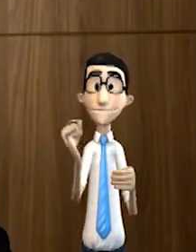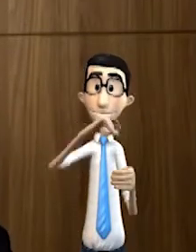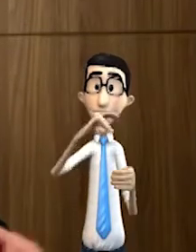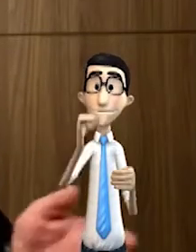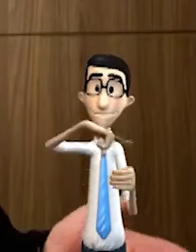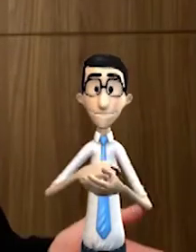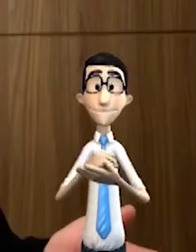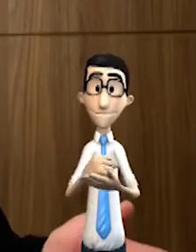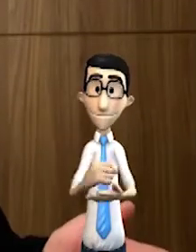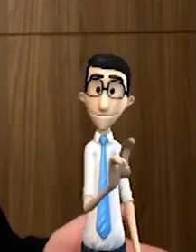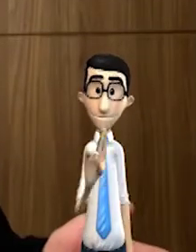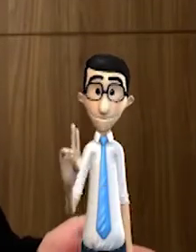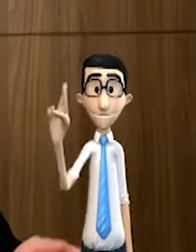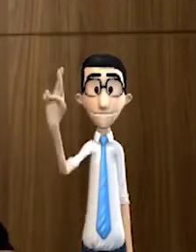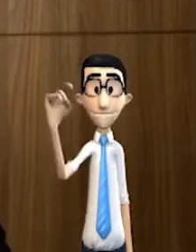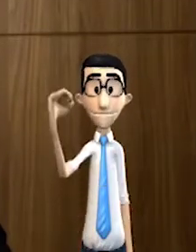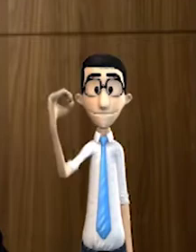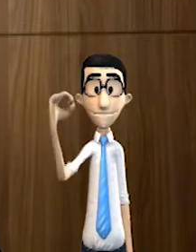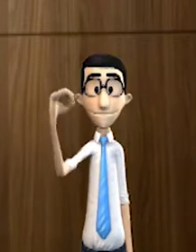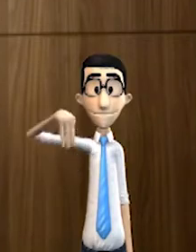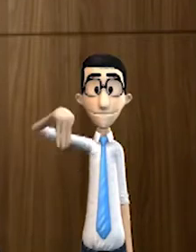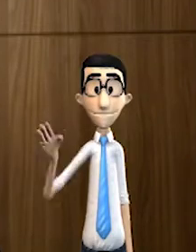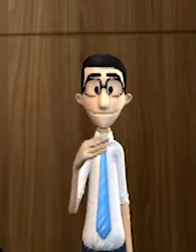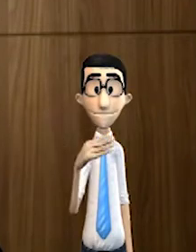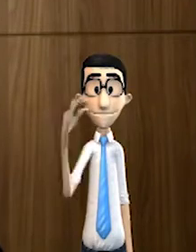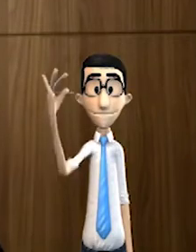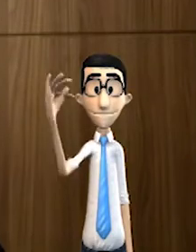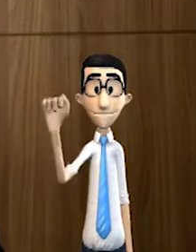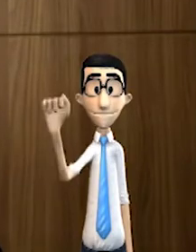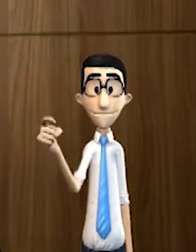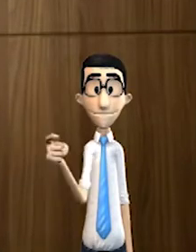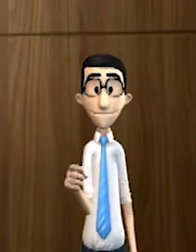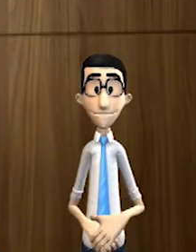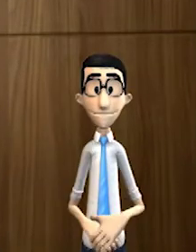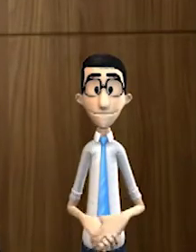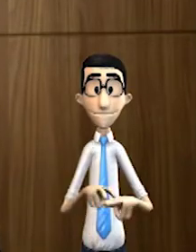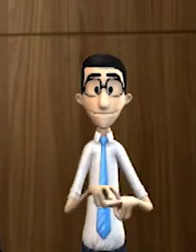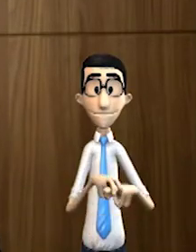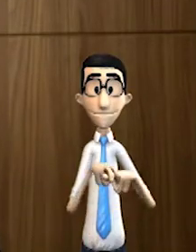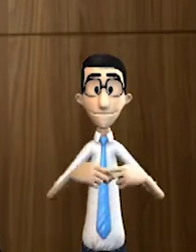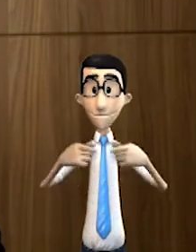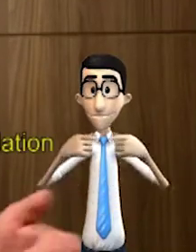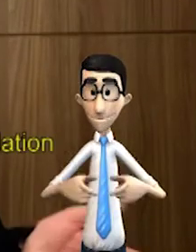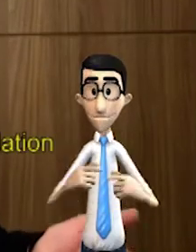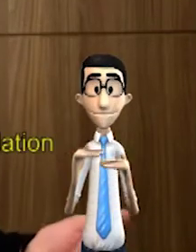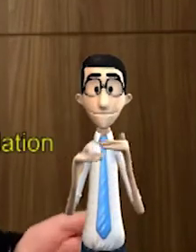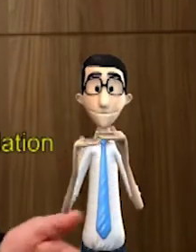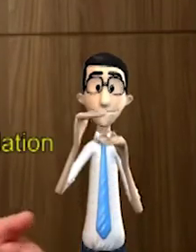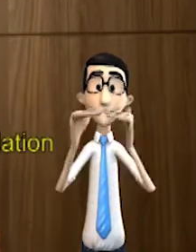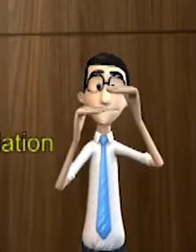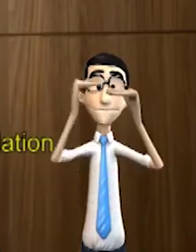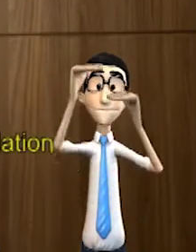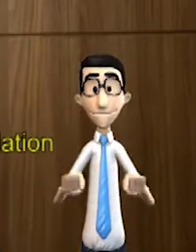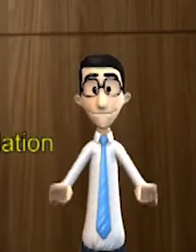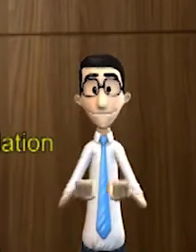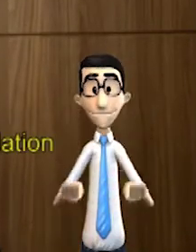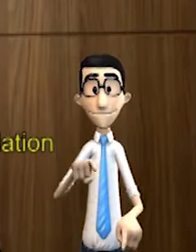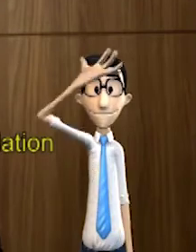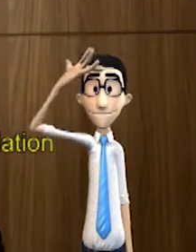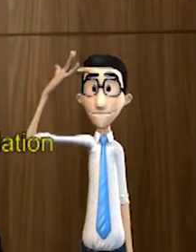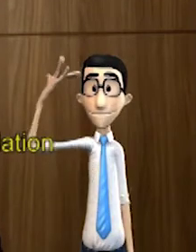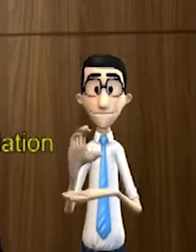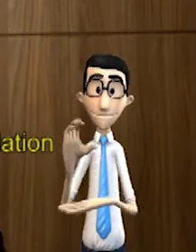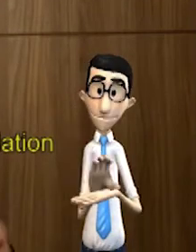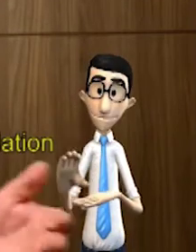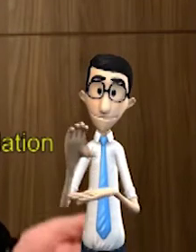De Bom. Agradecemos a sua permanência e agradecemos também a sua contribuição do Runtec Facultativo. É através dela que a Fundação 25 de